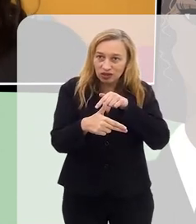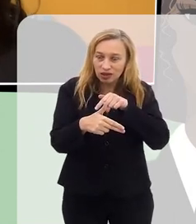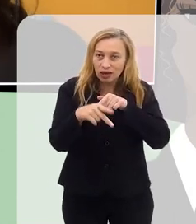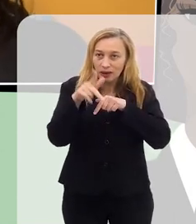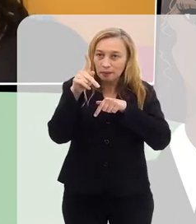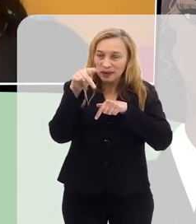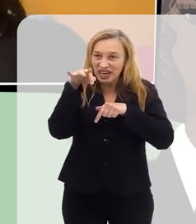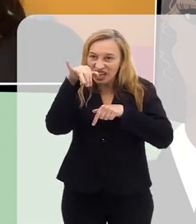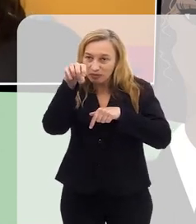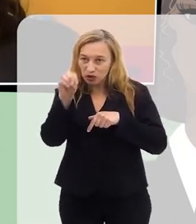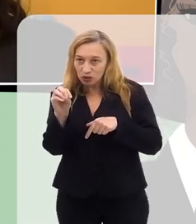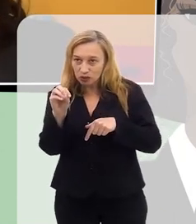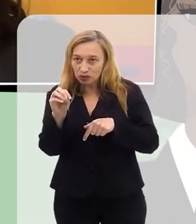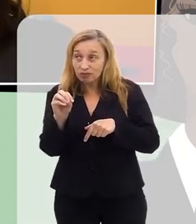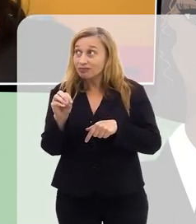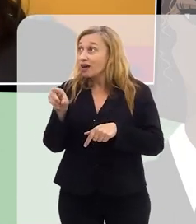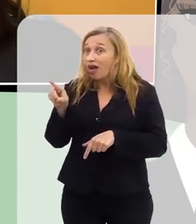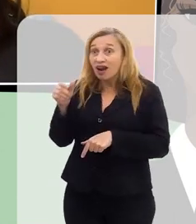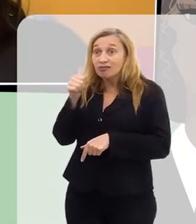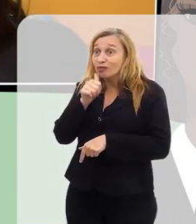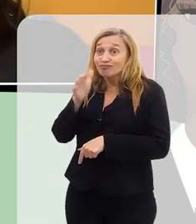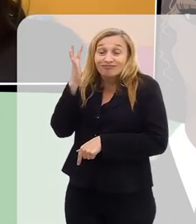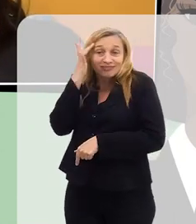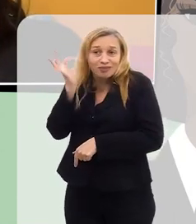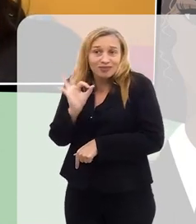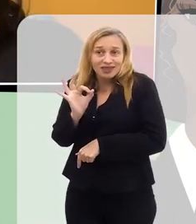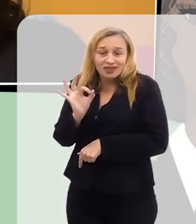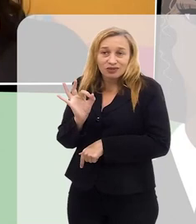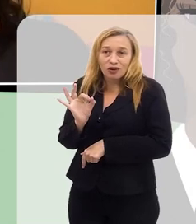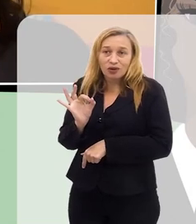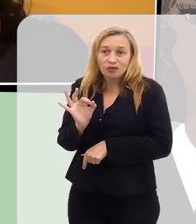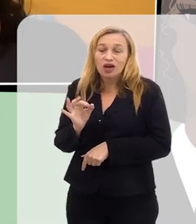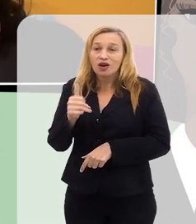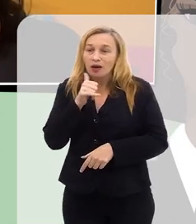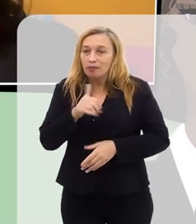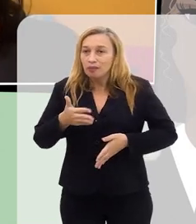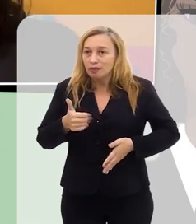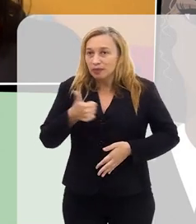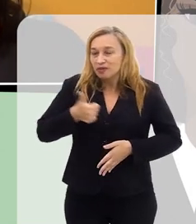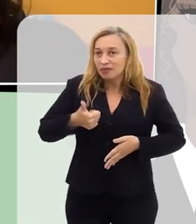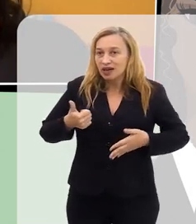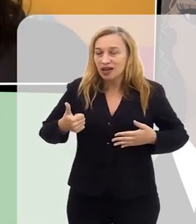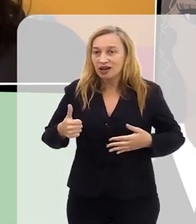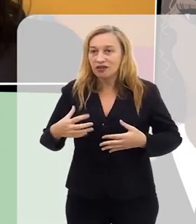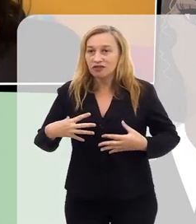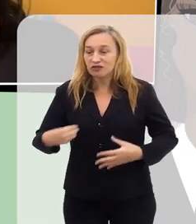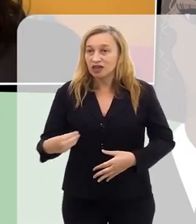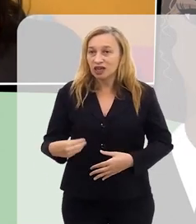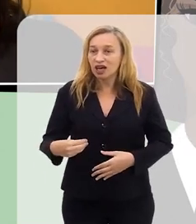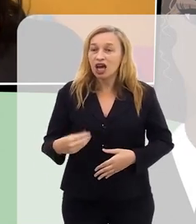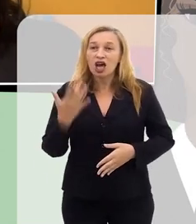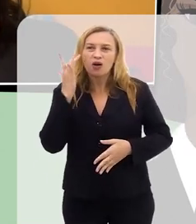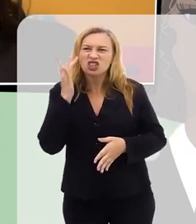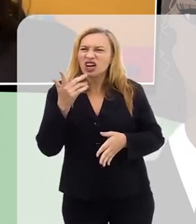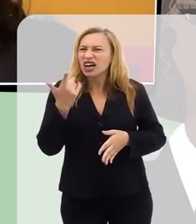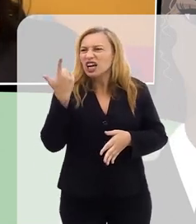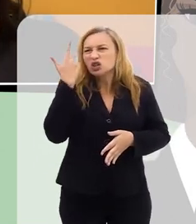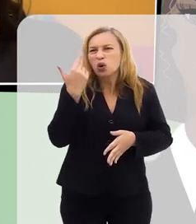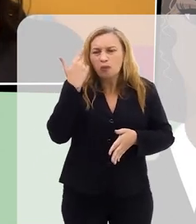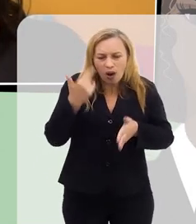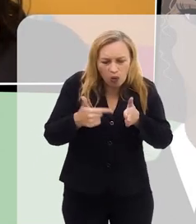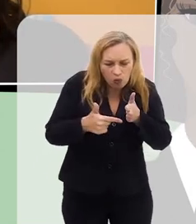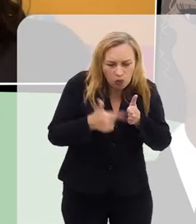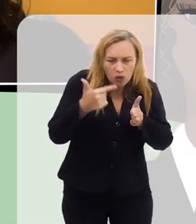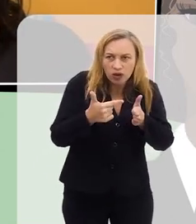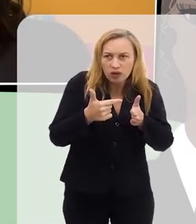corte no períneo, que ela nem sabia o nome. E eu, quando fui ter a minha primeira filha, minha mãe falou: olha, talvez você tenha um cortezinho. Eu achava que aquilo era